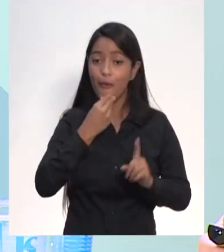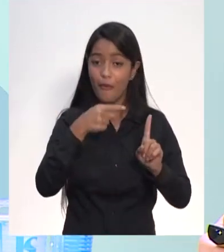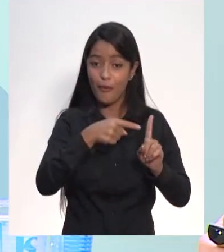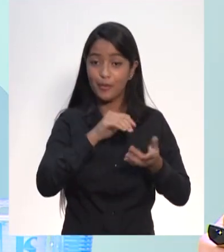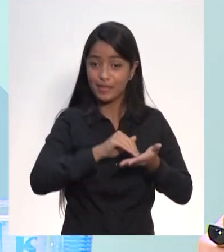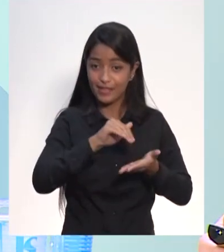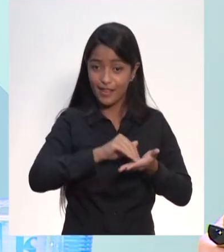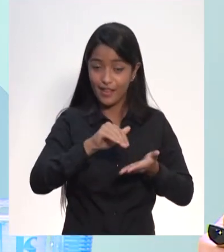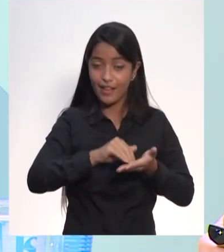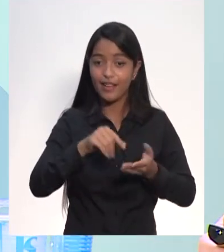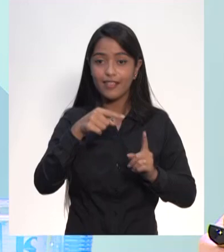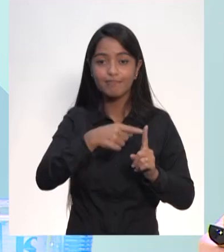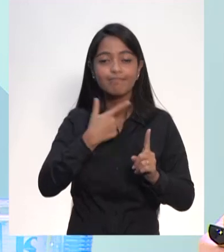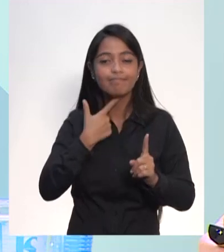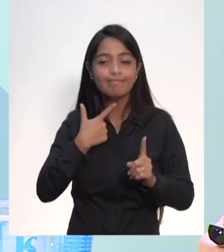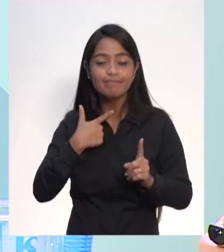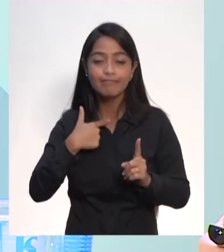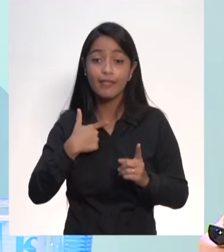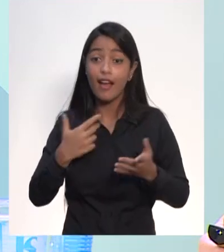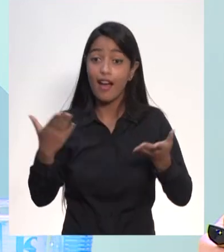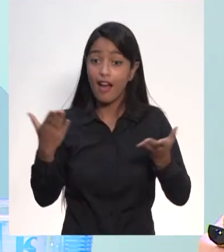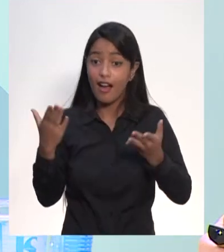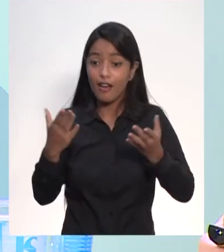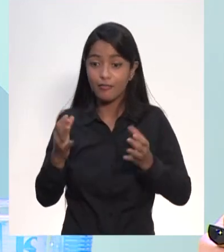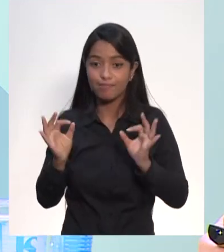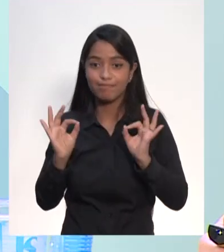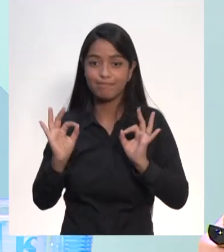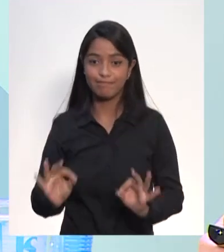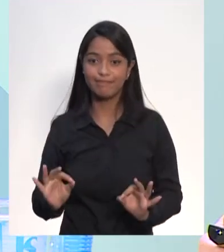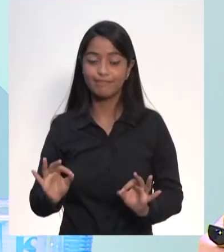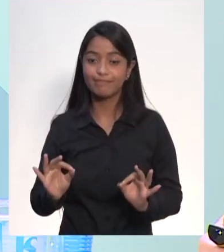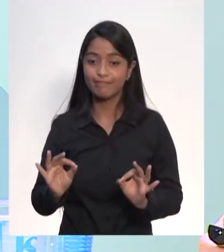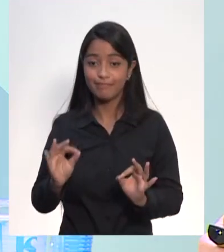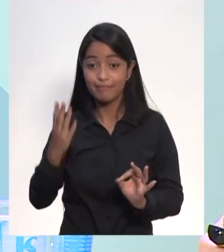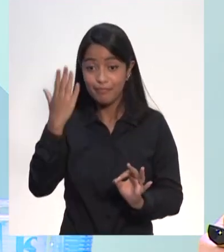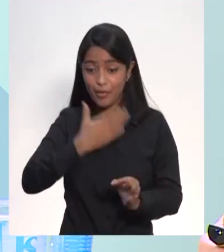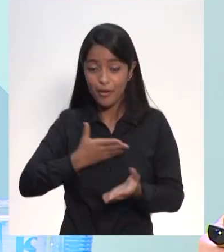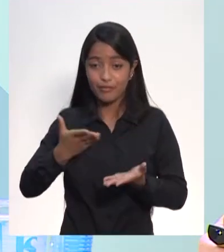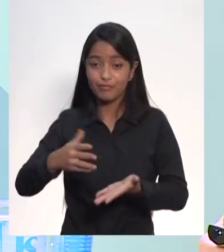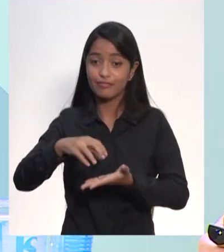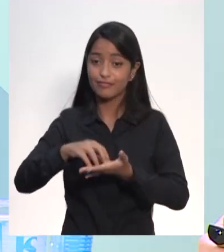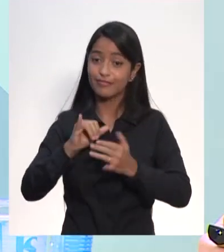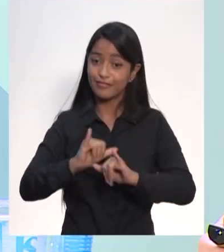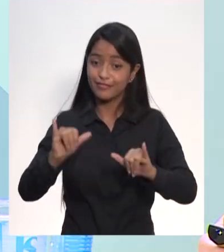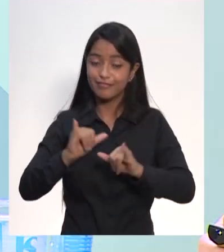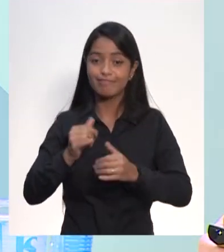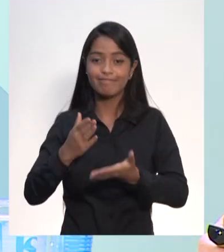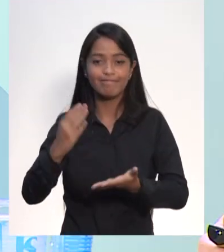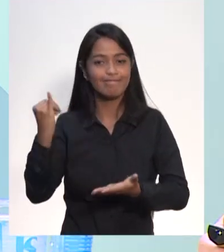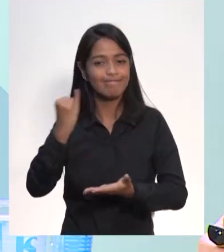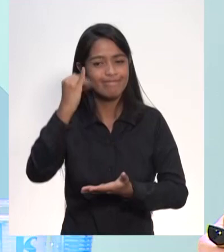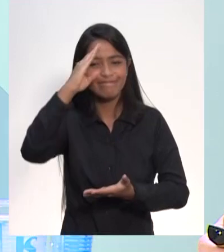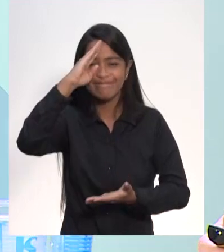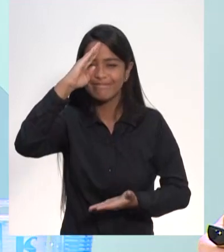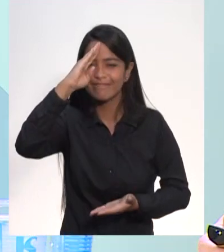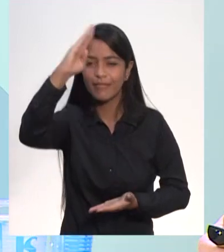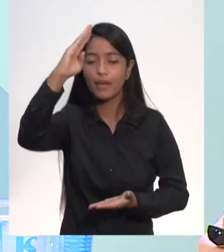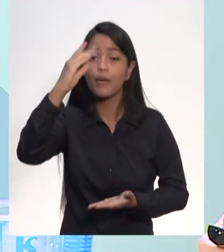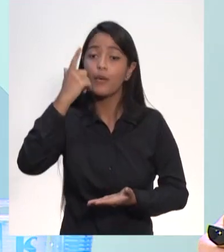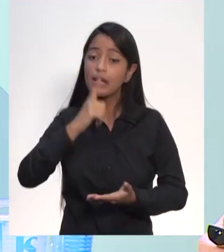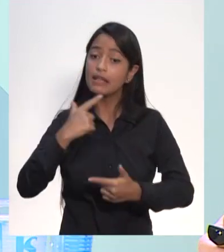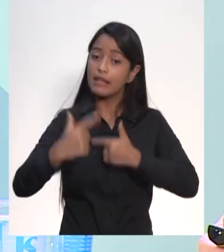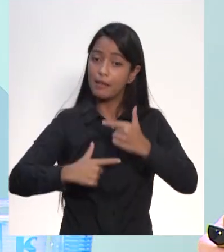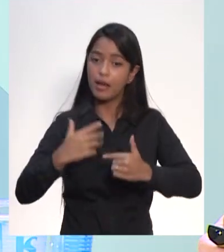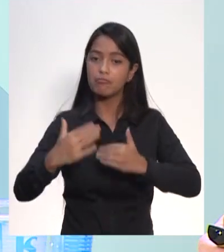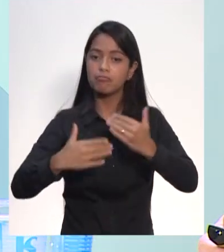momento, o Centro de Mídias está se mostrando essencial e fundamental para que a gente consiga desenvolver esse trabalho de uma forma